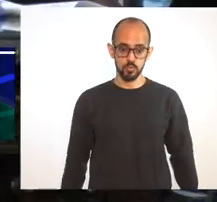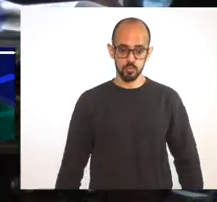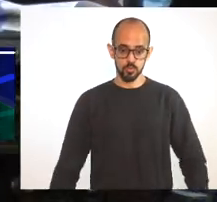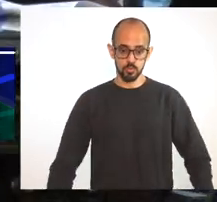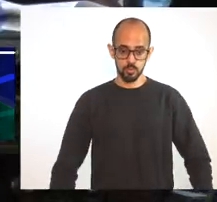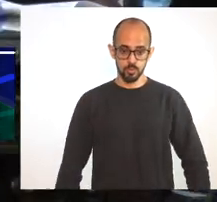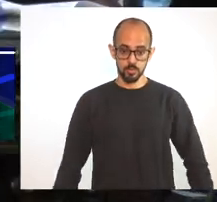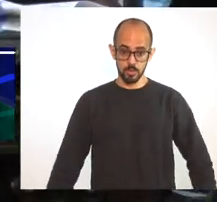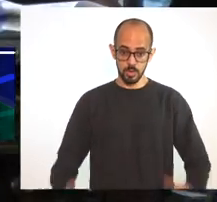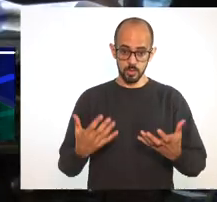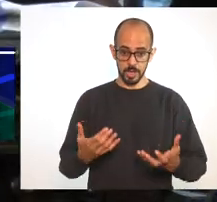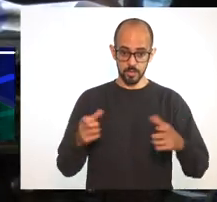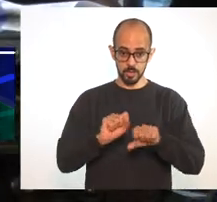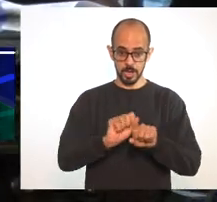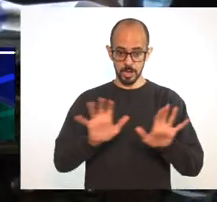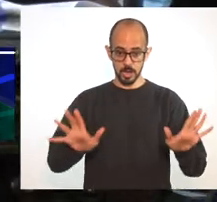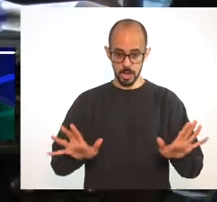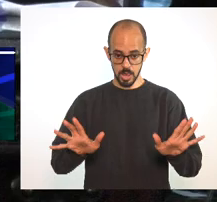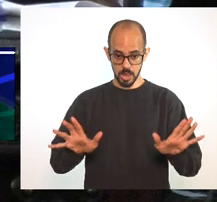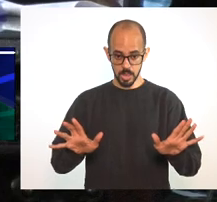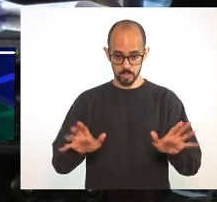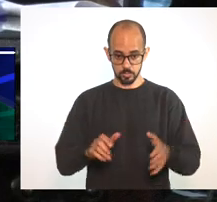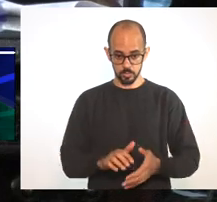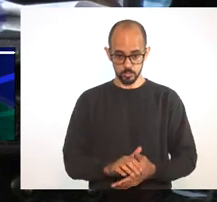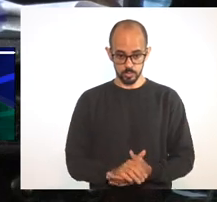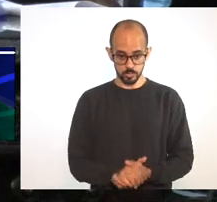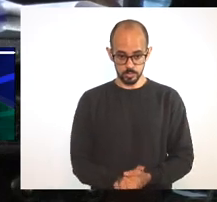Com os pareceres emitidos,